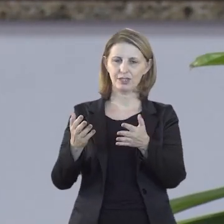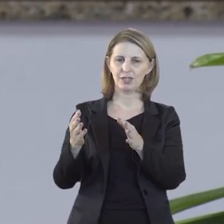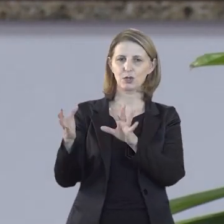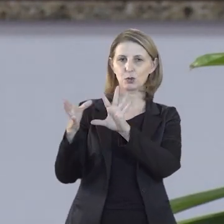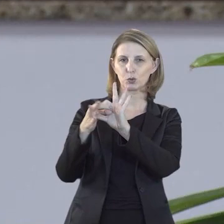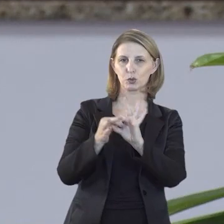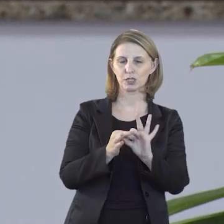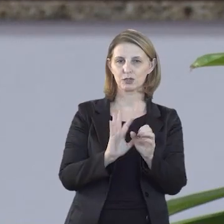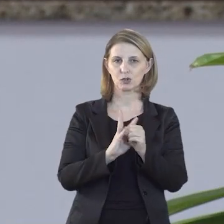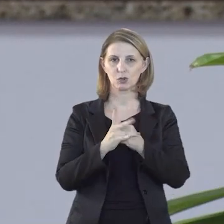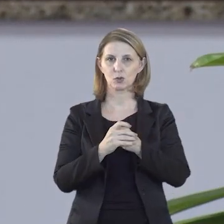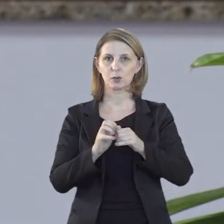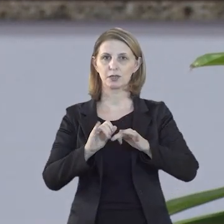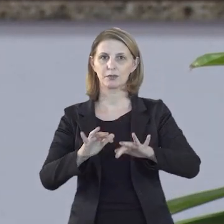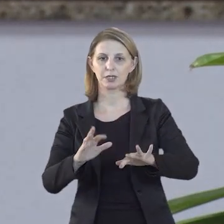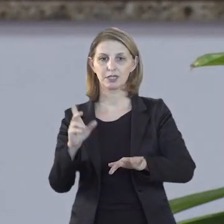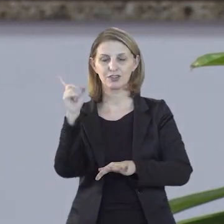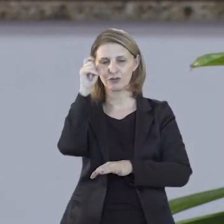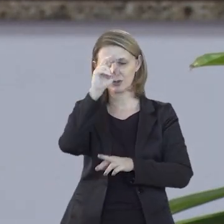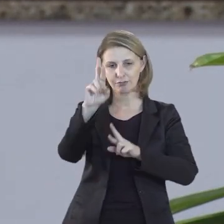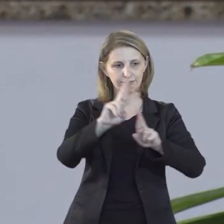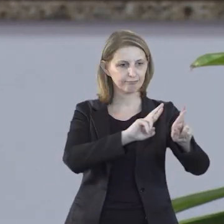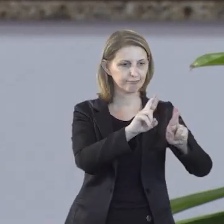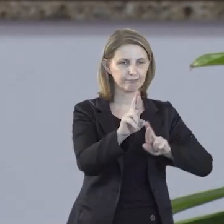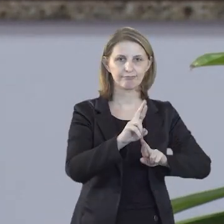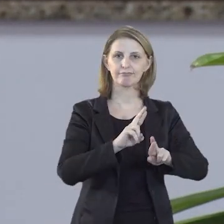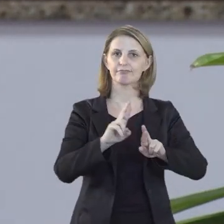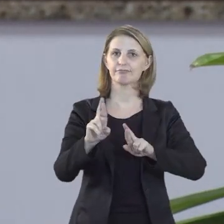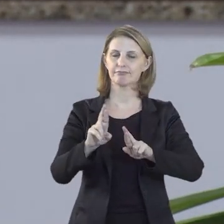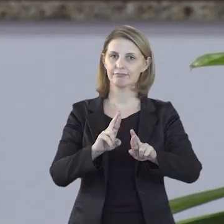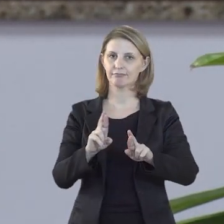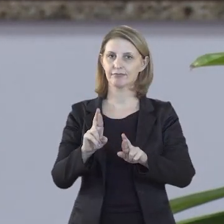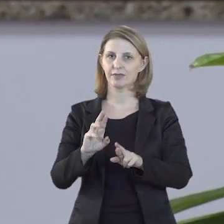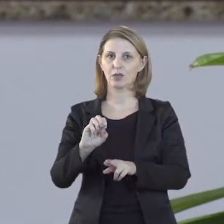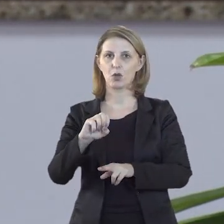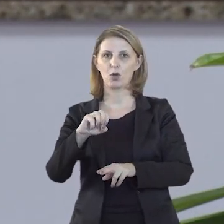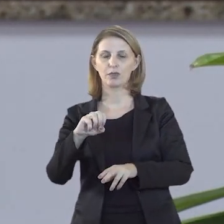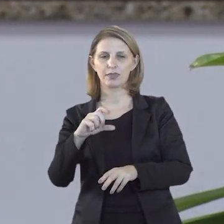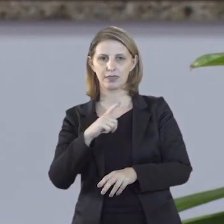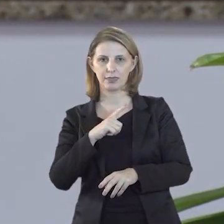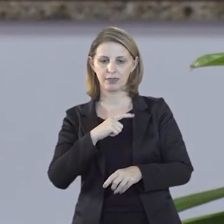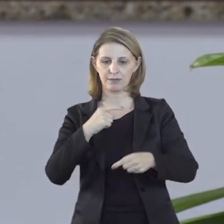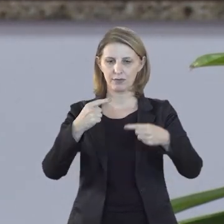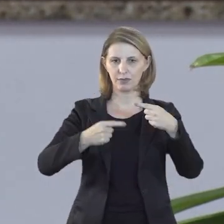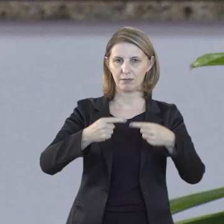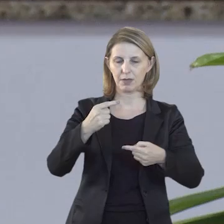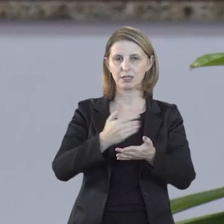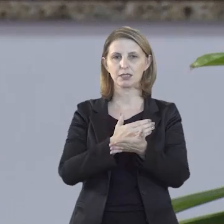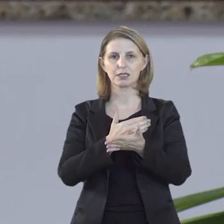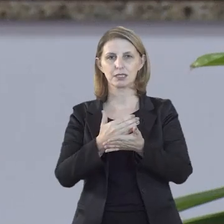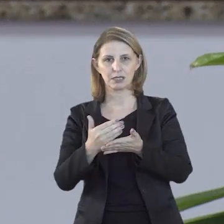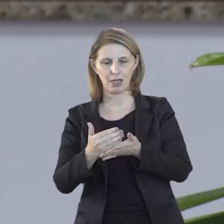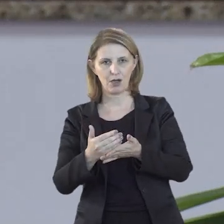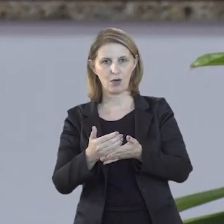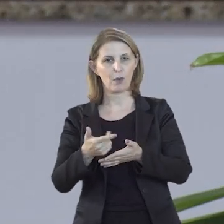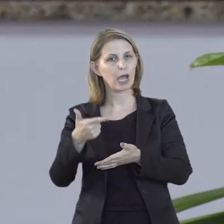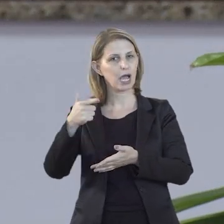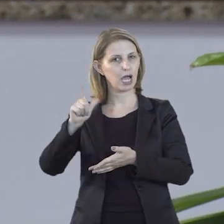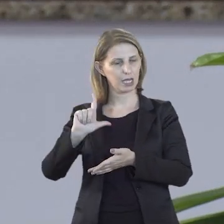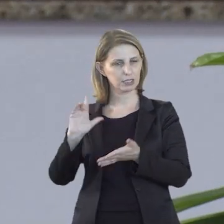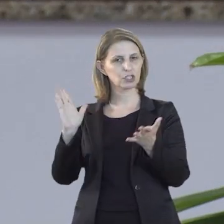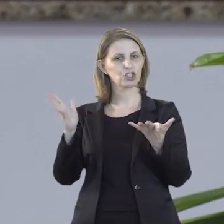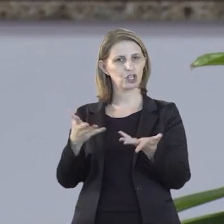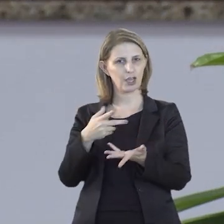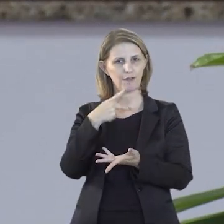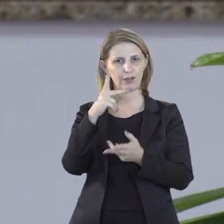da pandemia, nas dificuldades relacionais que nós temos, houve um debate inicial na roda de conversa